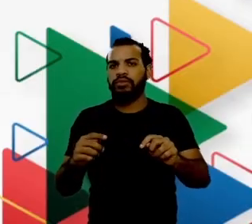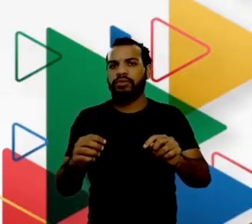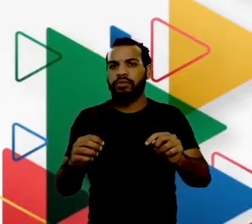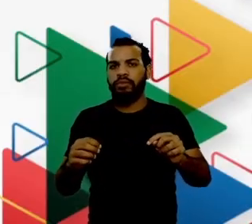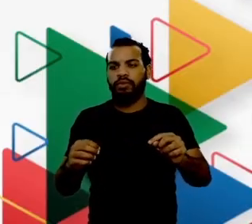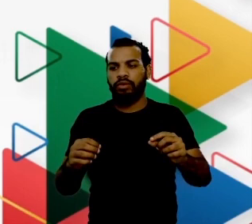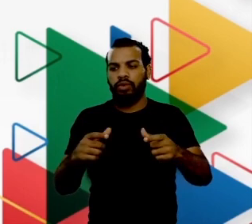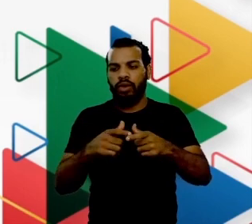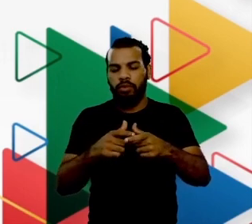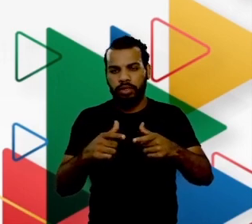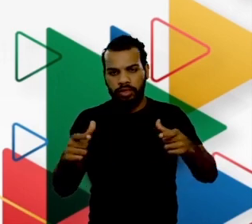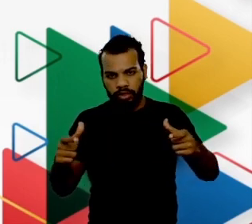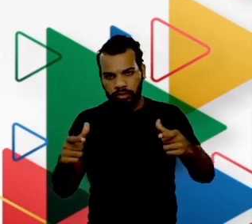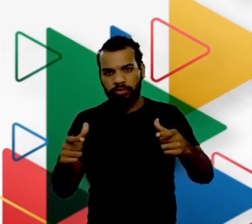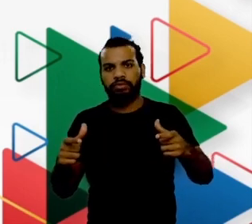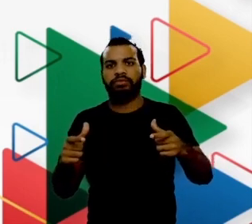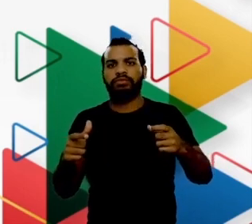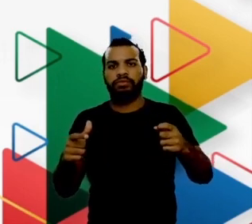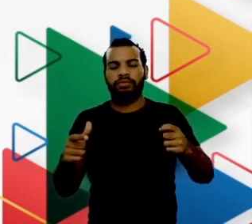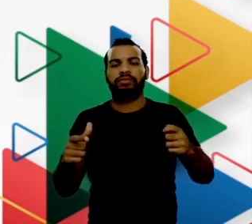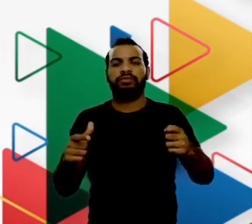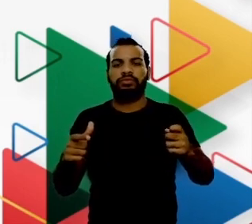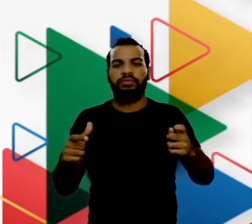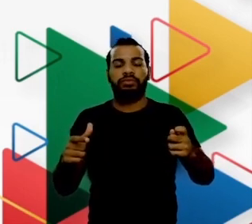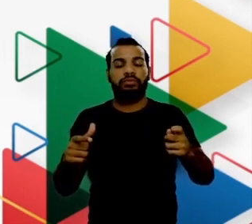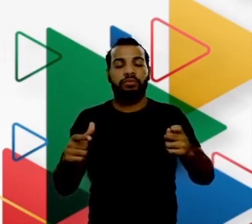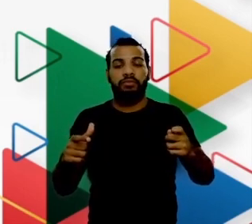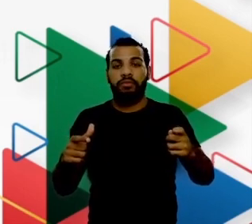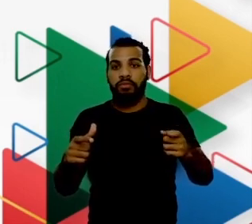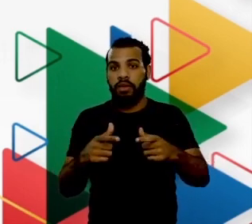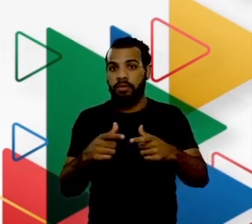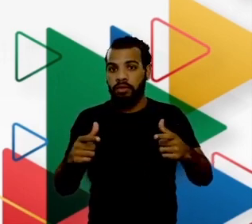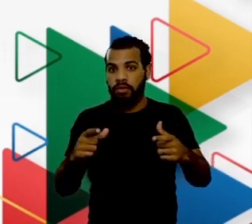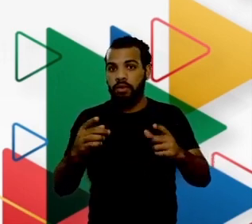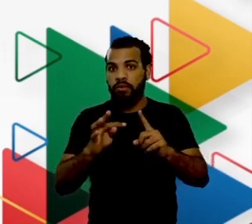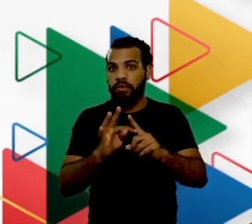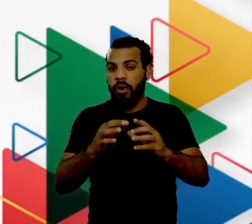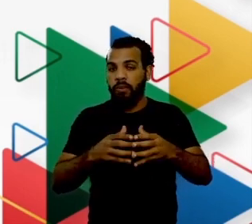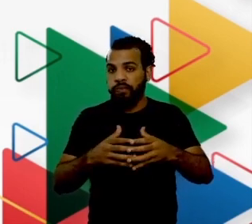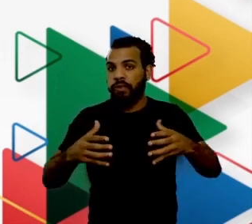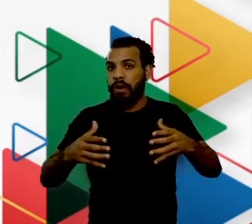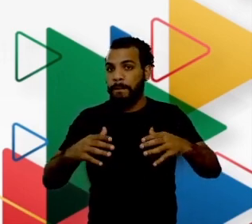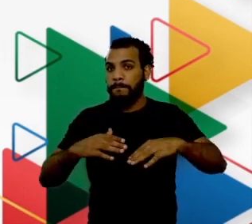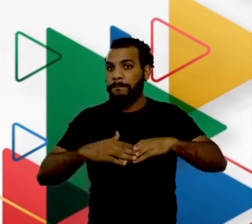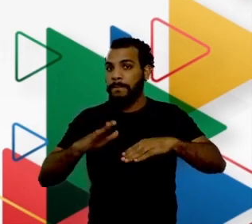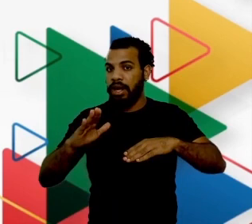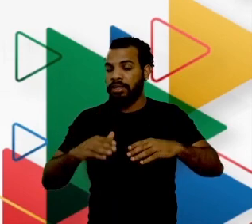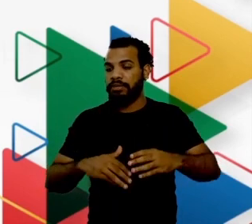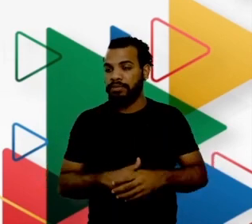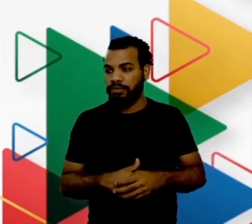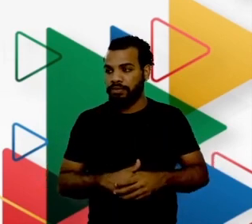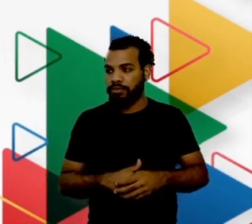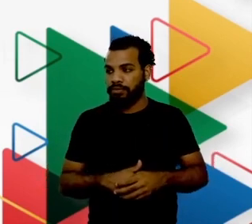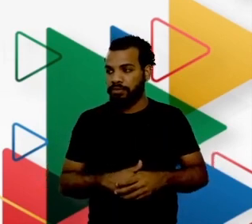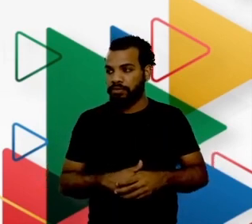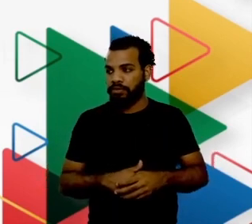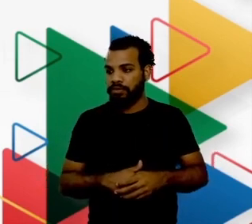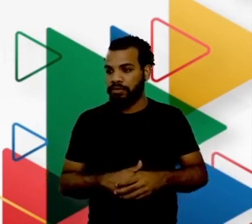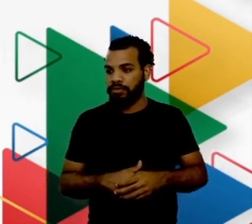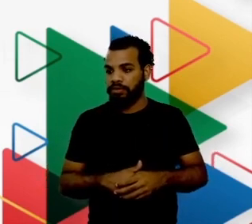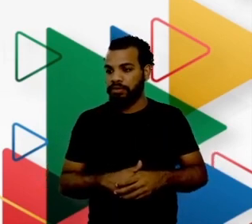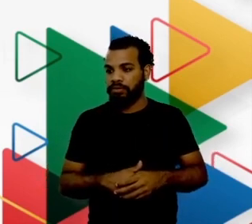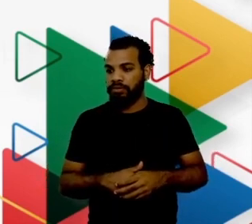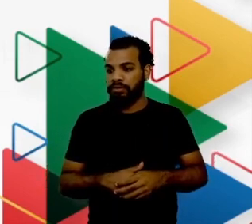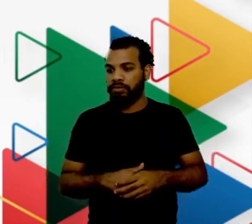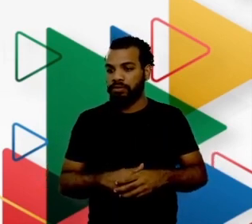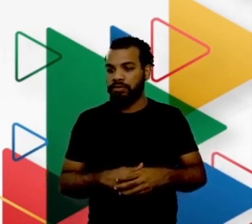comprimento inicial, maior será a dilatação. Quanto maior for o coeficiente alfa, maior